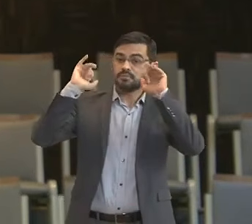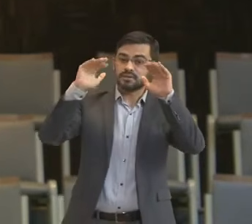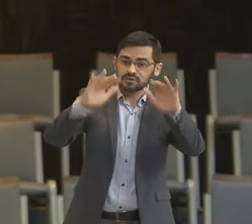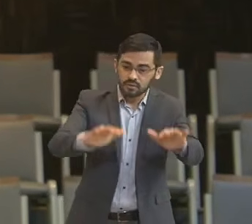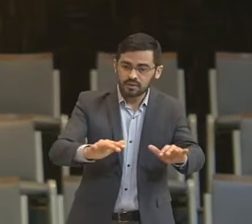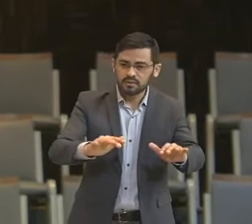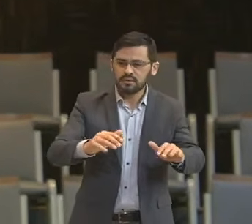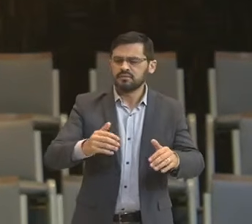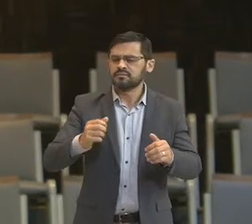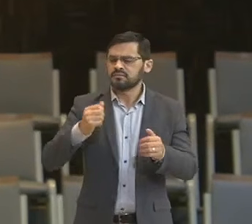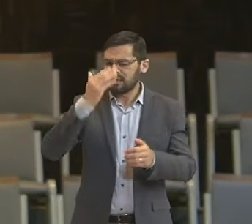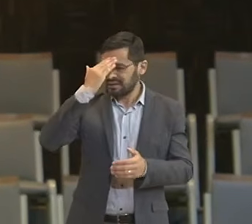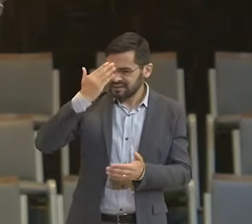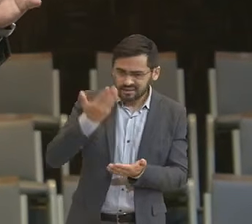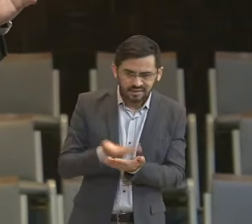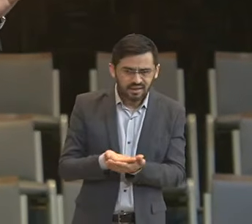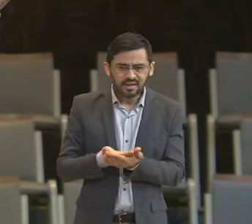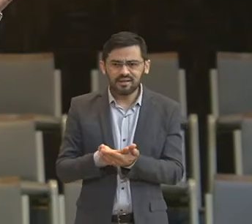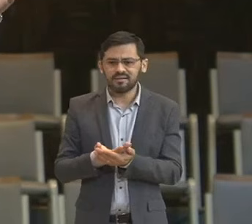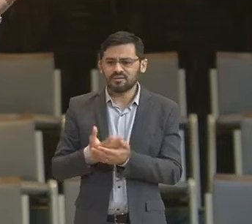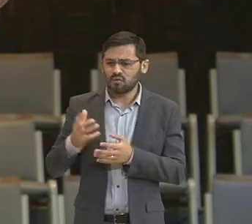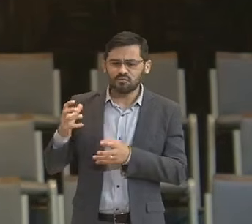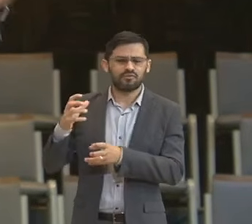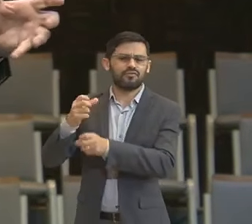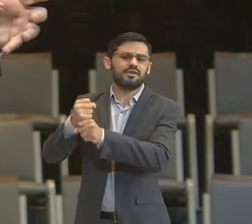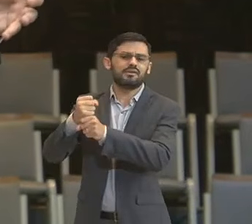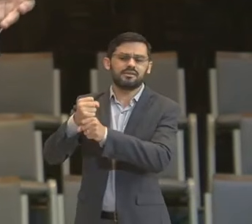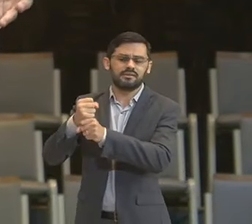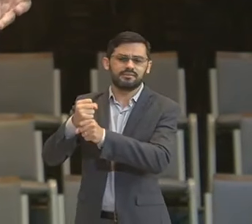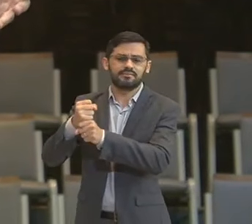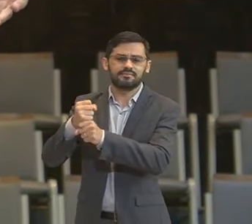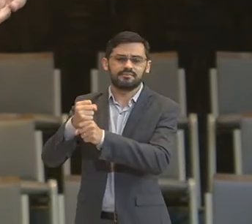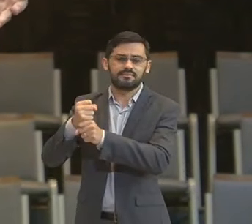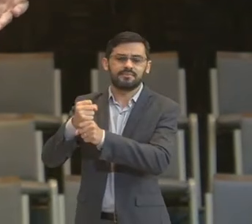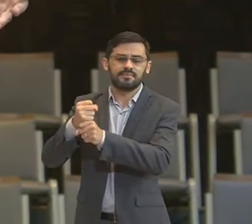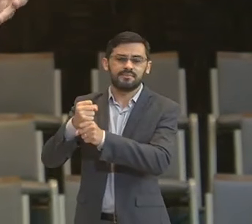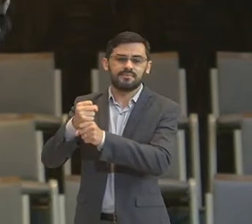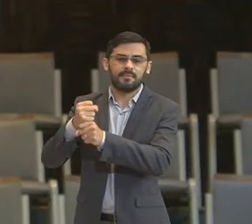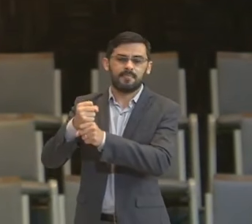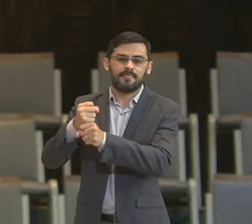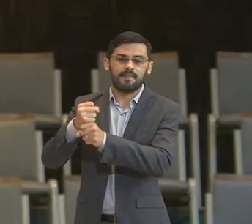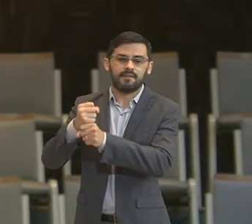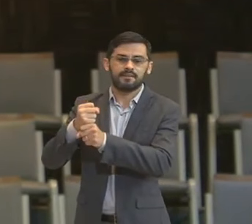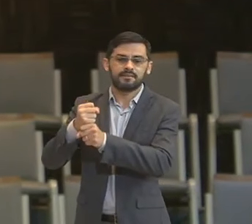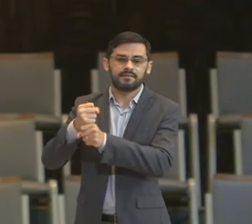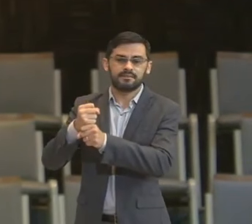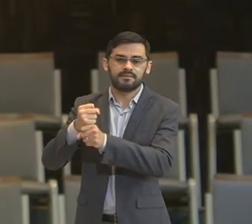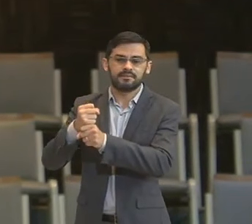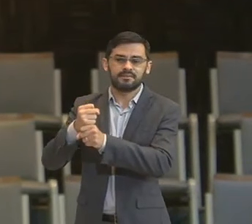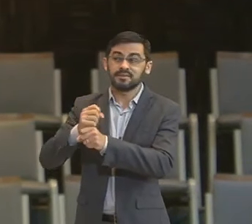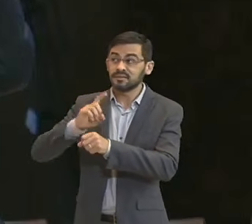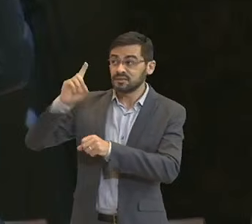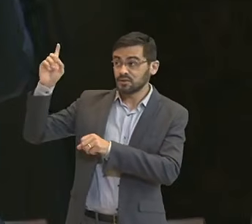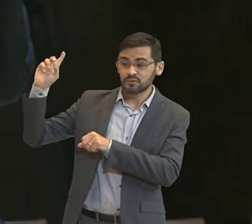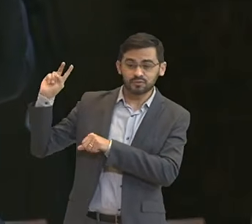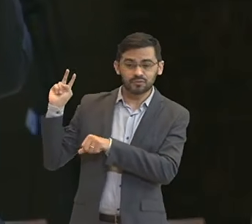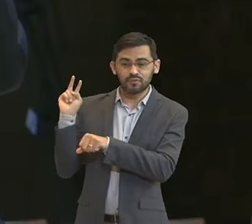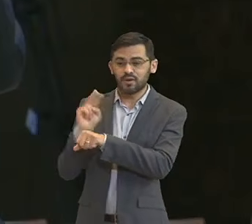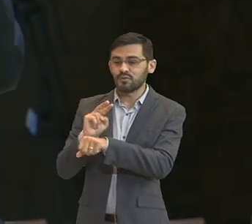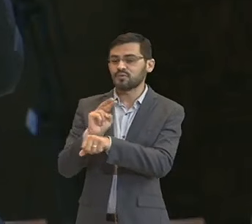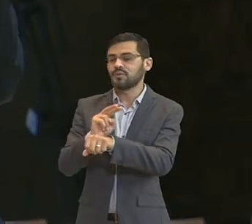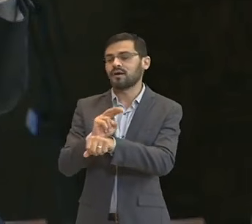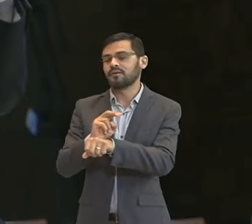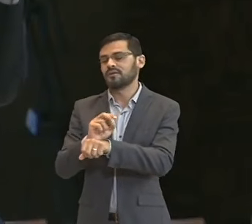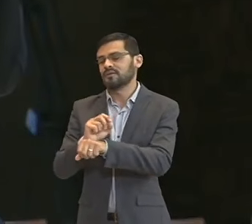dizer: beba, creia, entregue, confie. E aí vem a parte dele: e